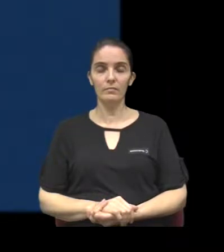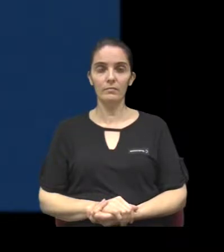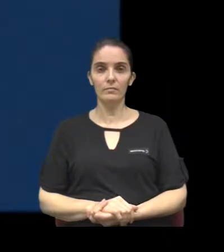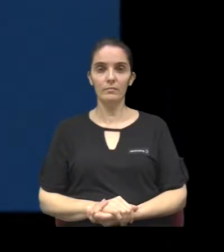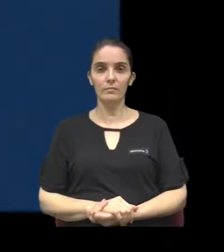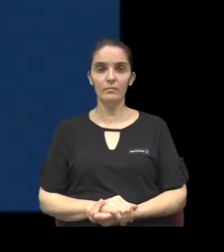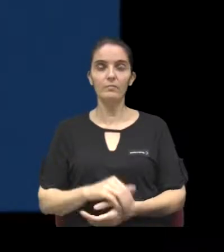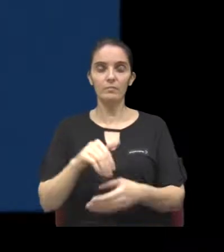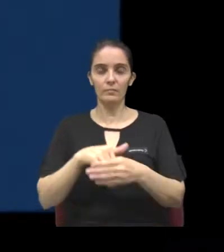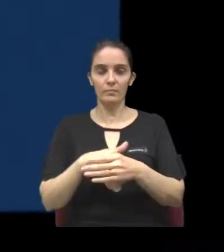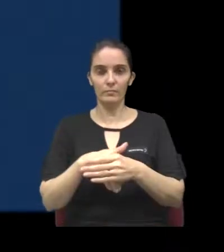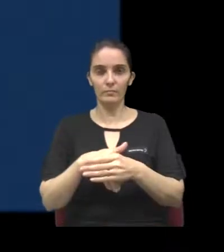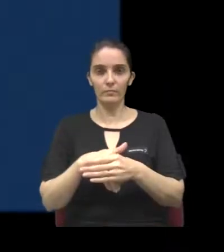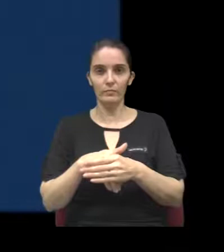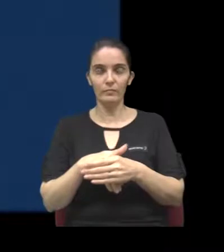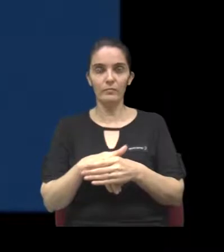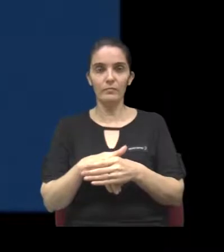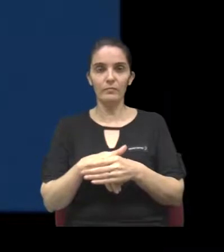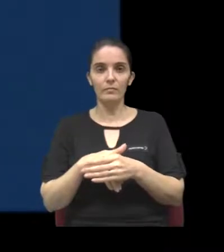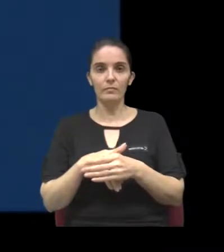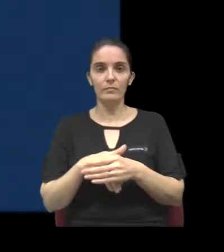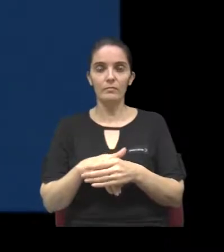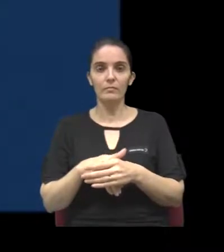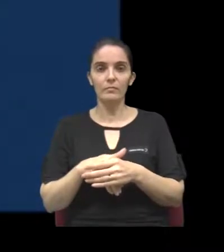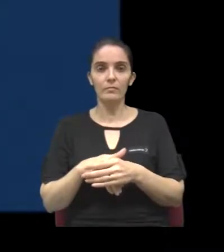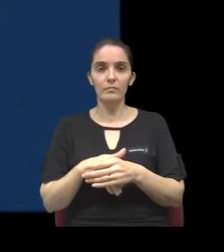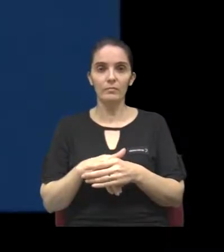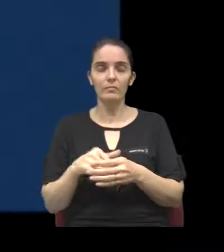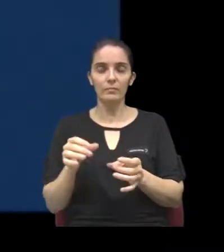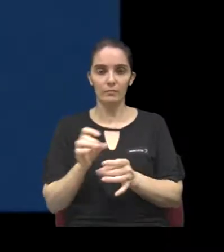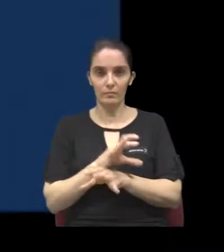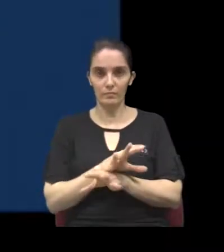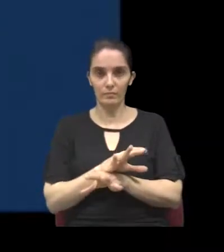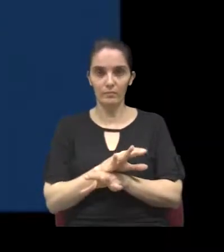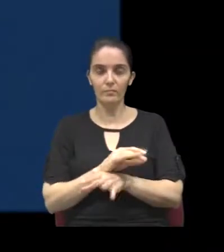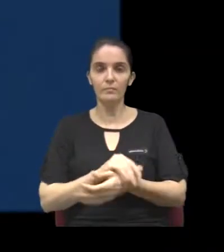A votação está encerrada.